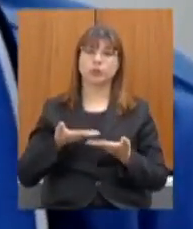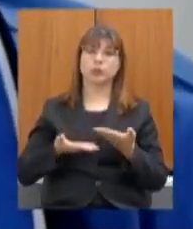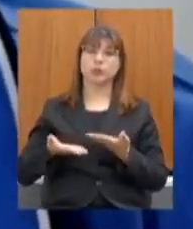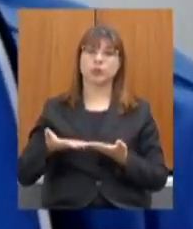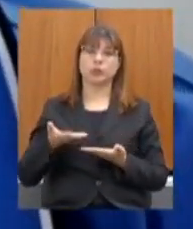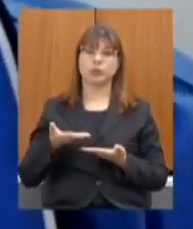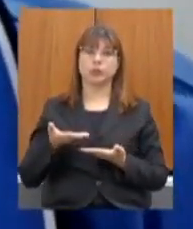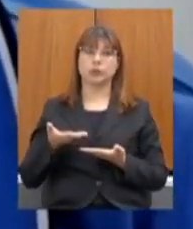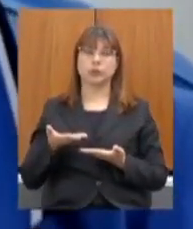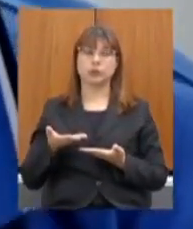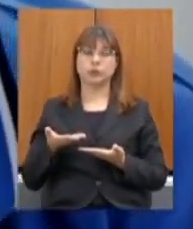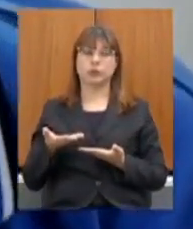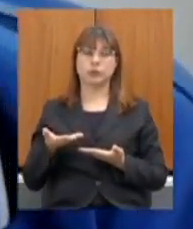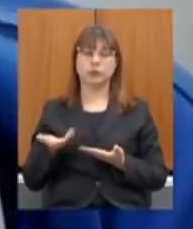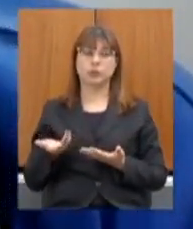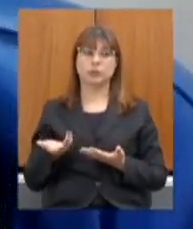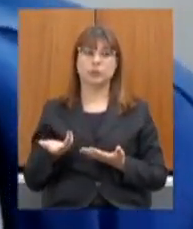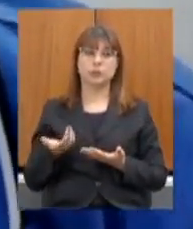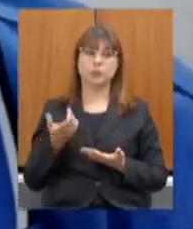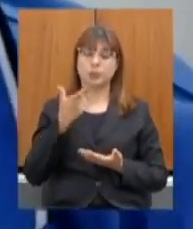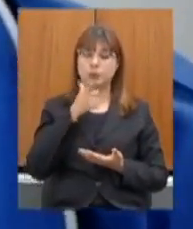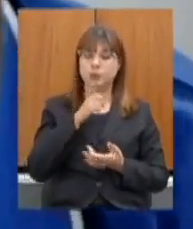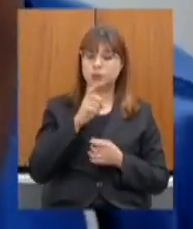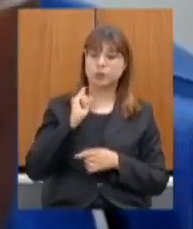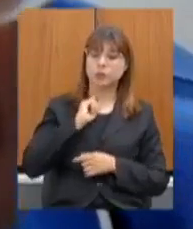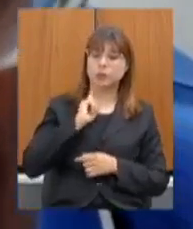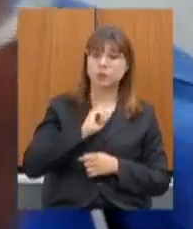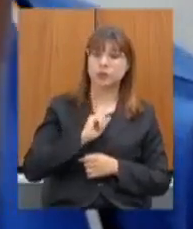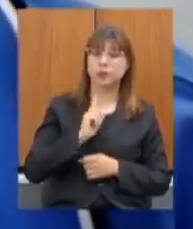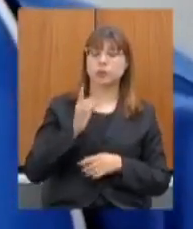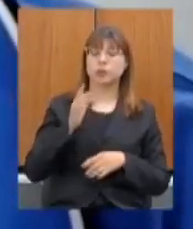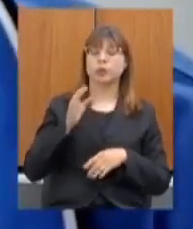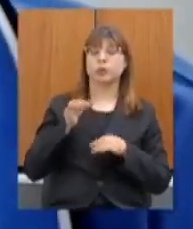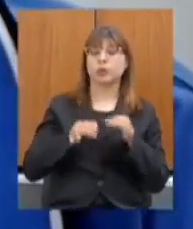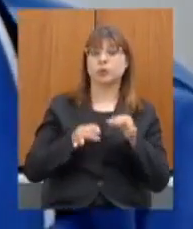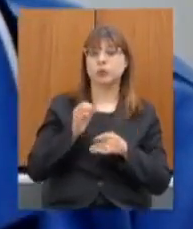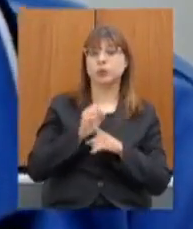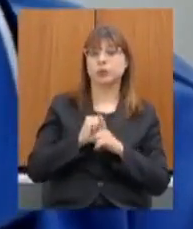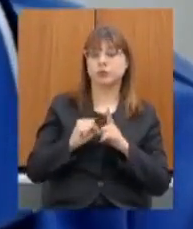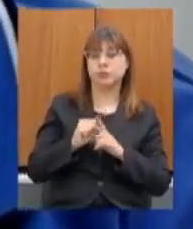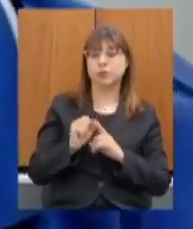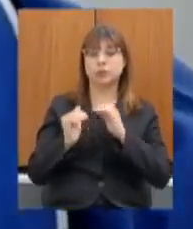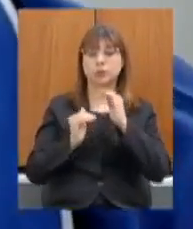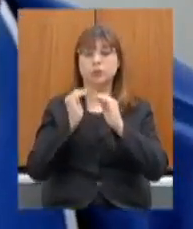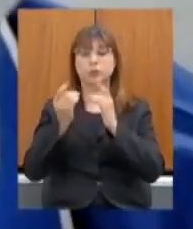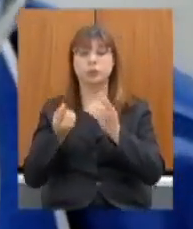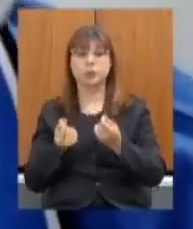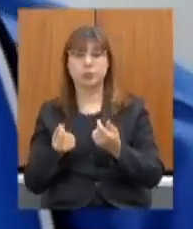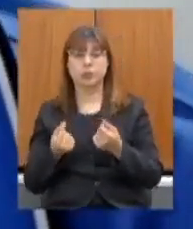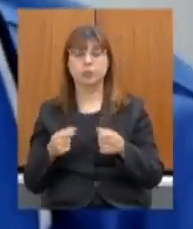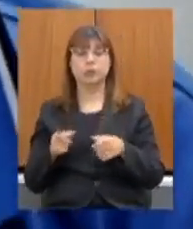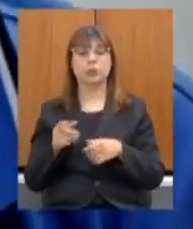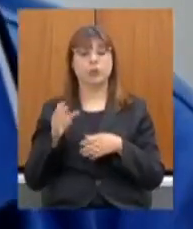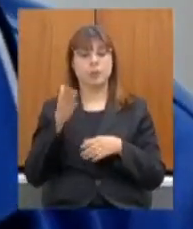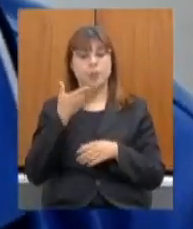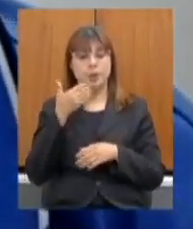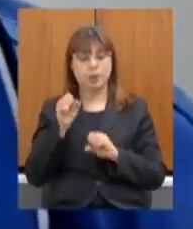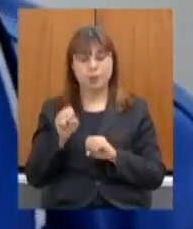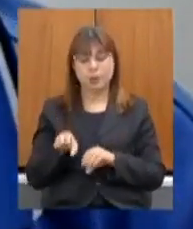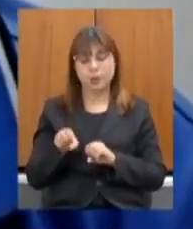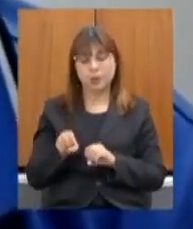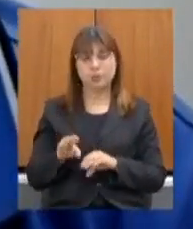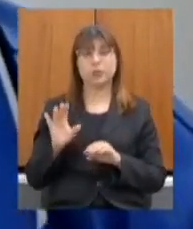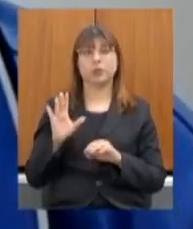de uma Minas Gerais com justiça social, com desenvolvimento econômico, enfim, melhorando a educação, a